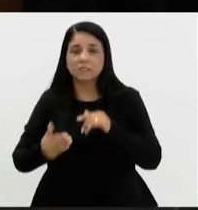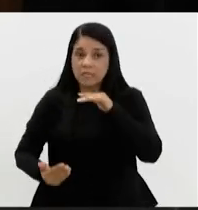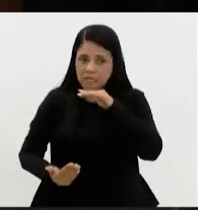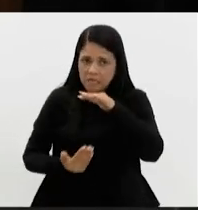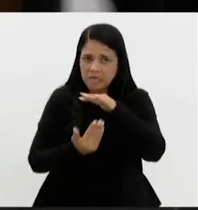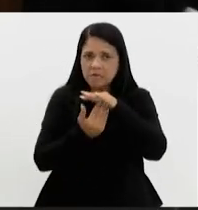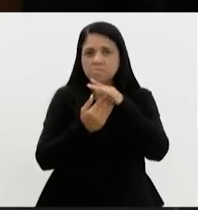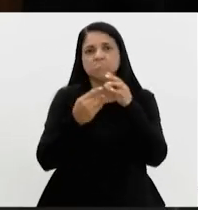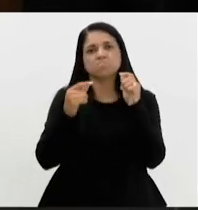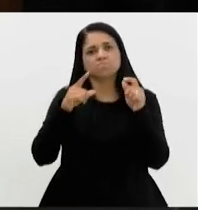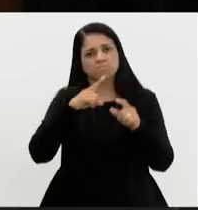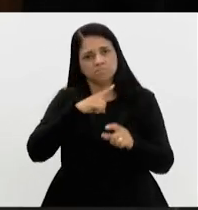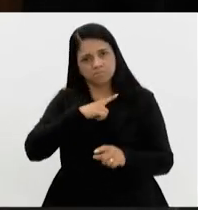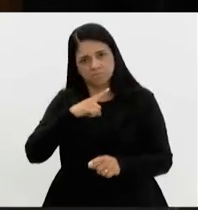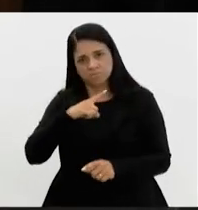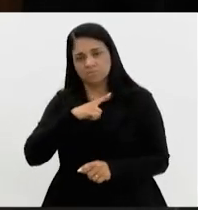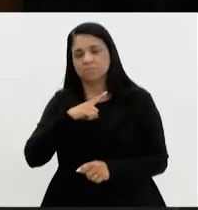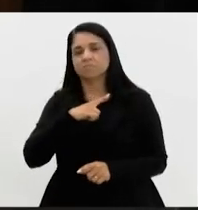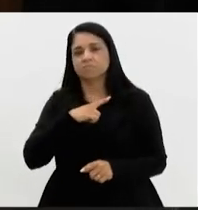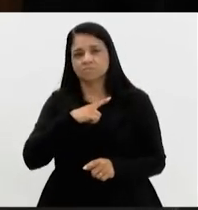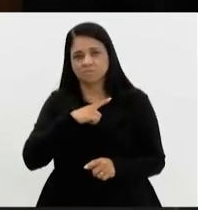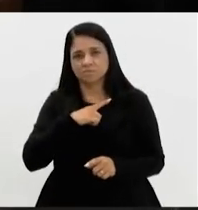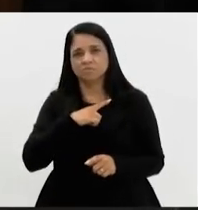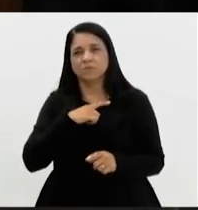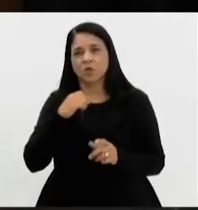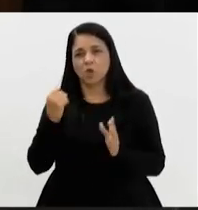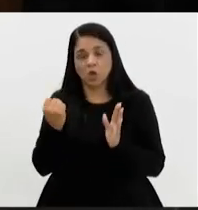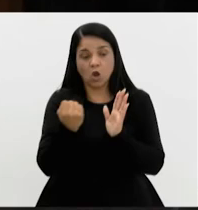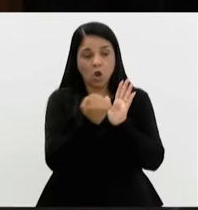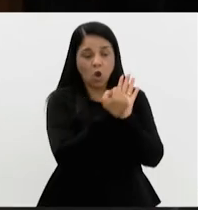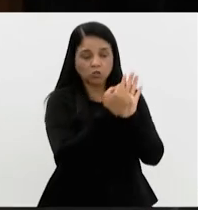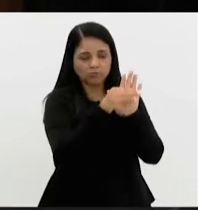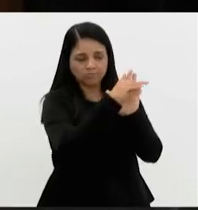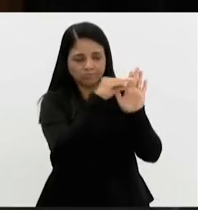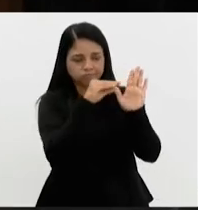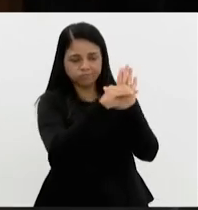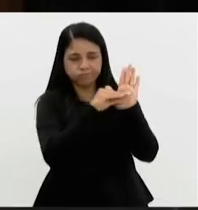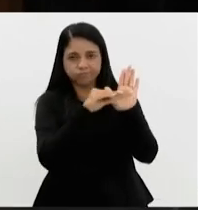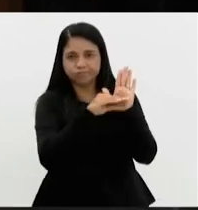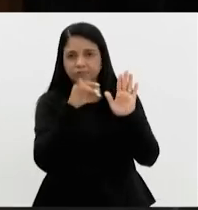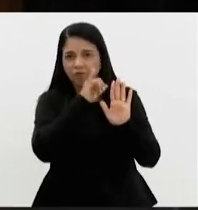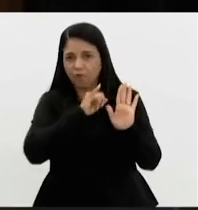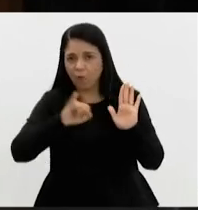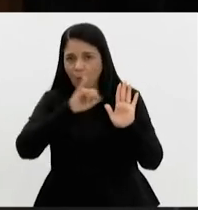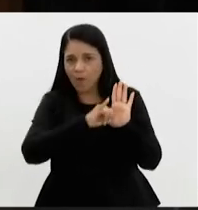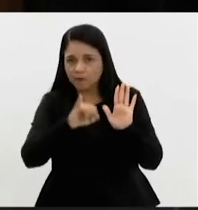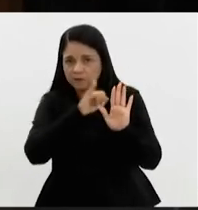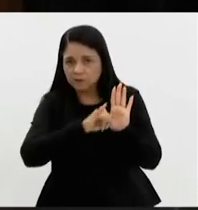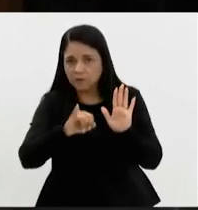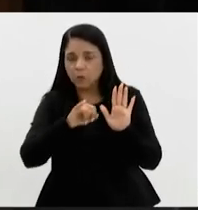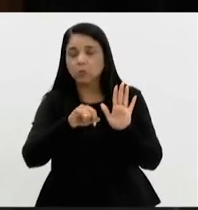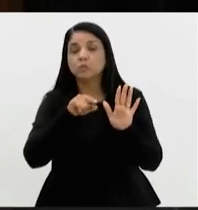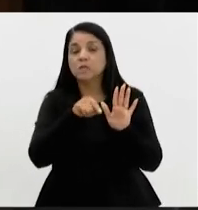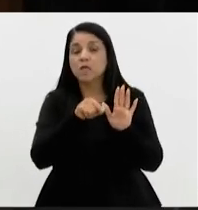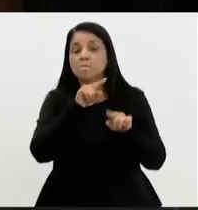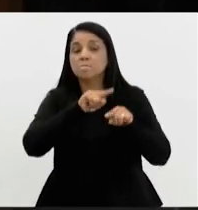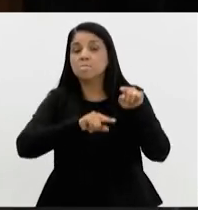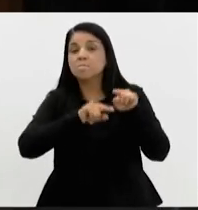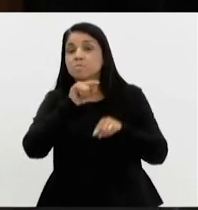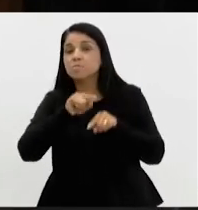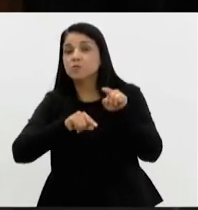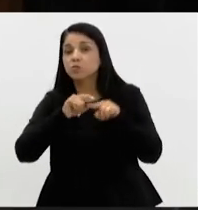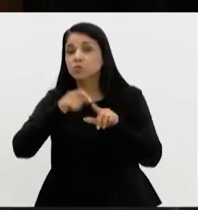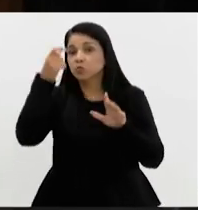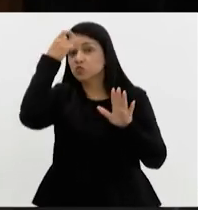haver uma os rótulos informativos né Eh dizendo que aquilo ali é produto de